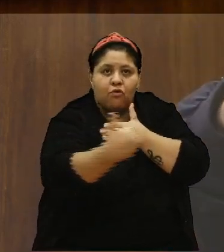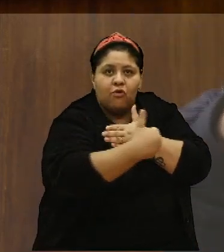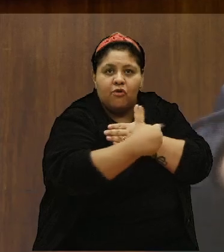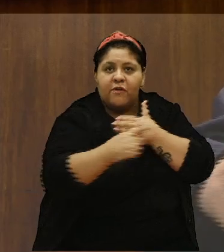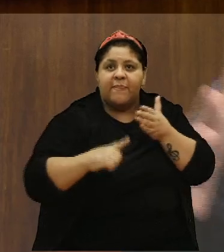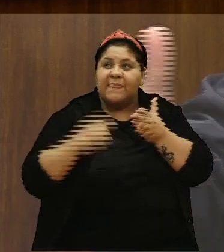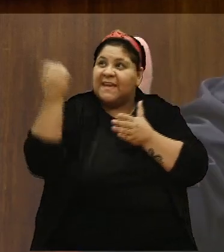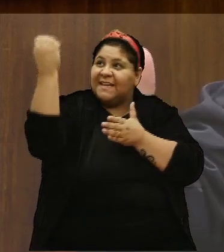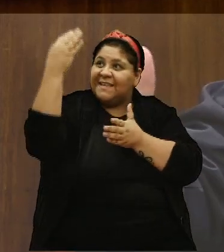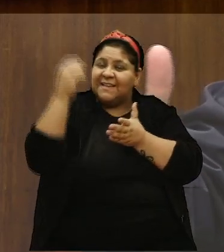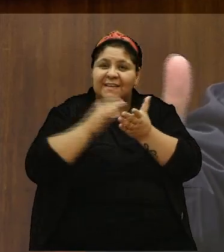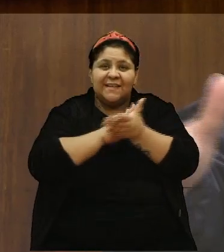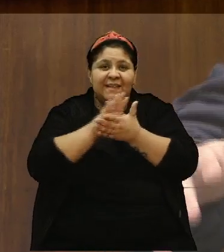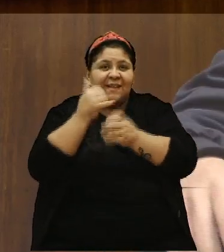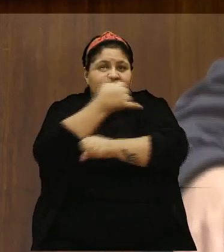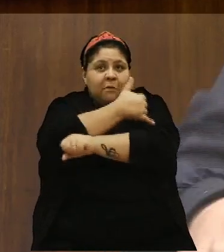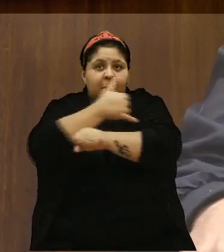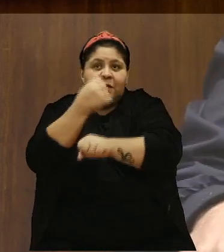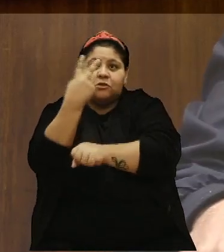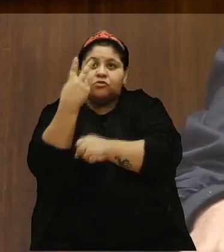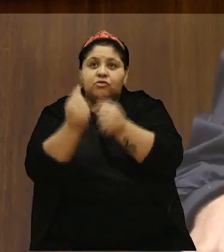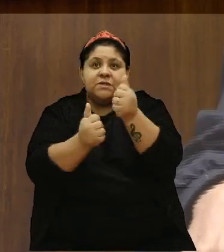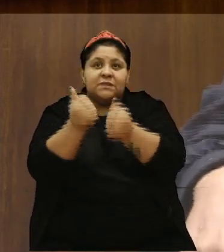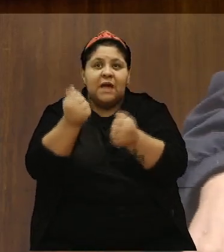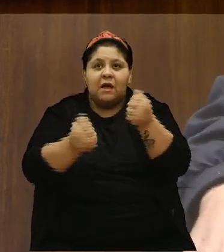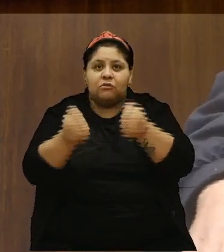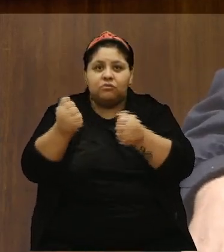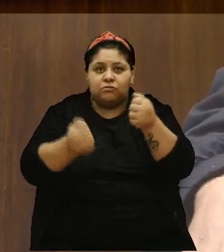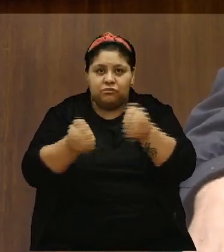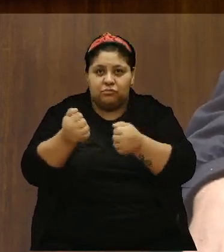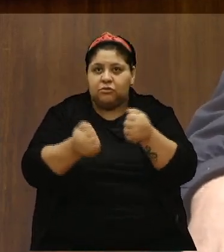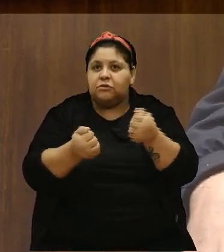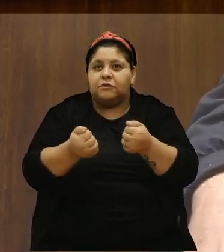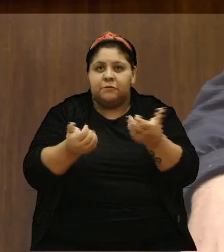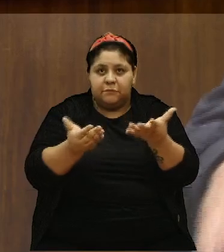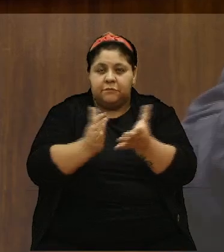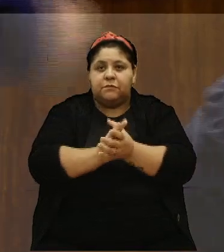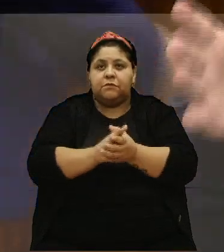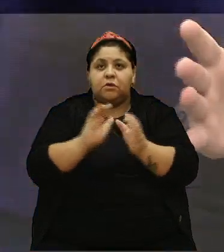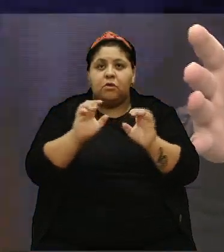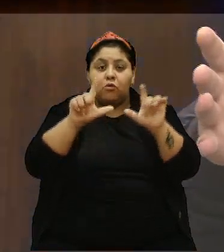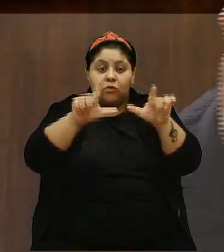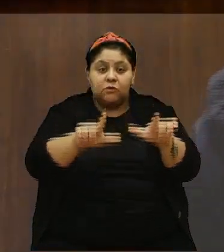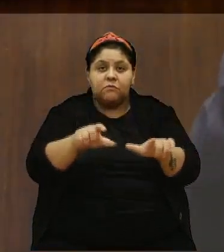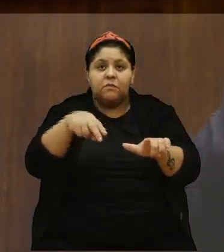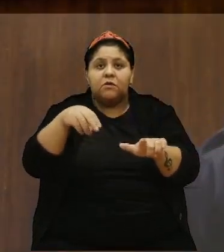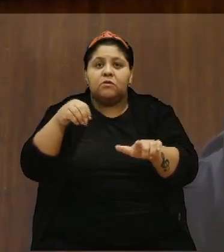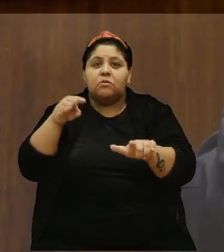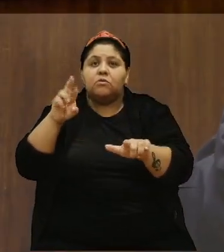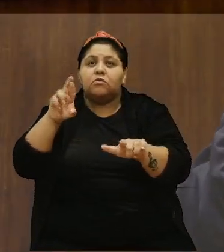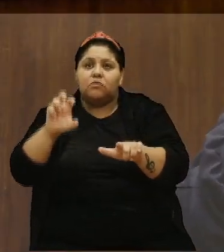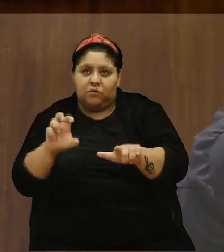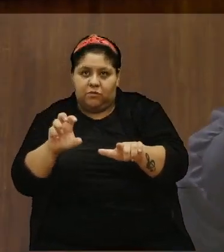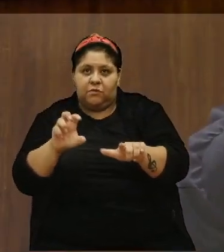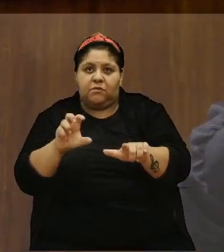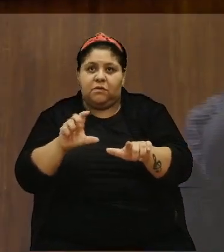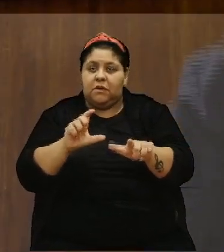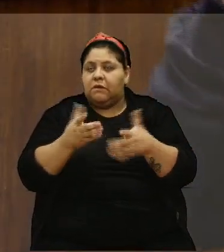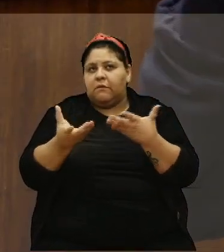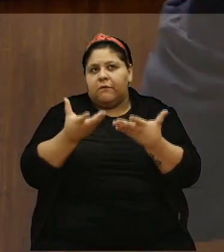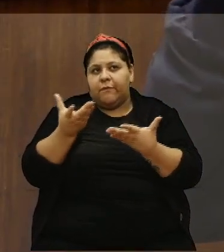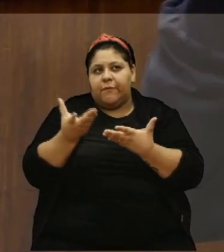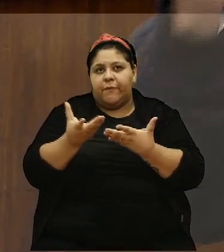sinalização viária e não passam 2 carros. No Espaço Nobre. Não passam 2 carros, então mesmo quem queira